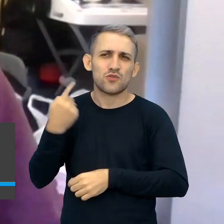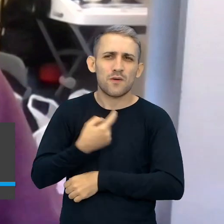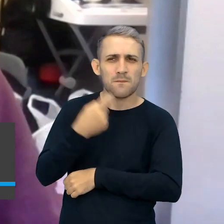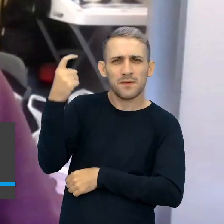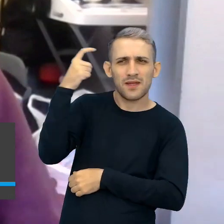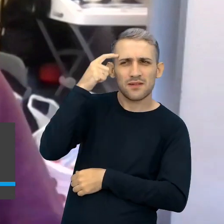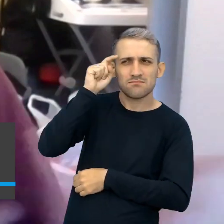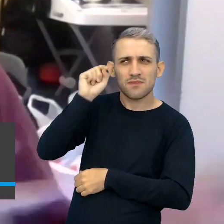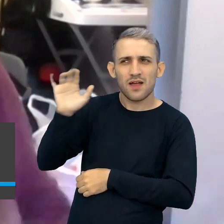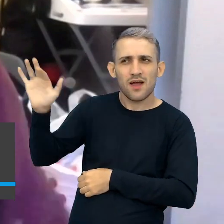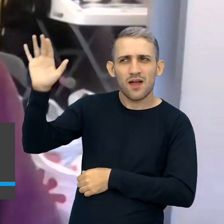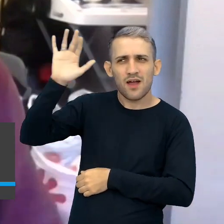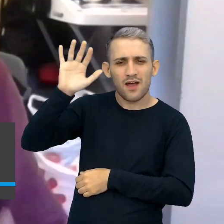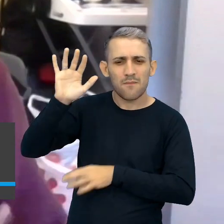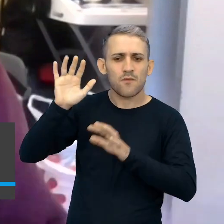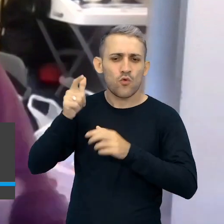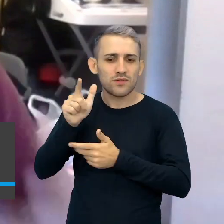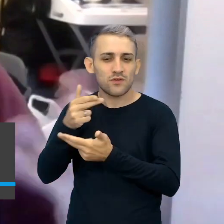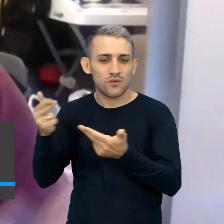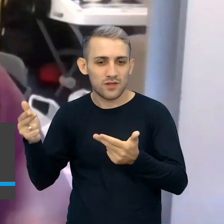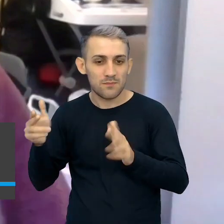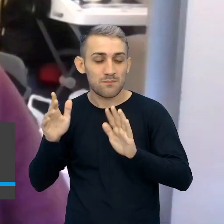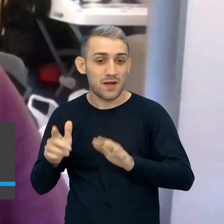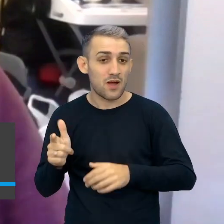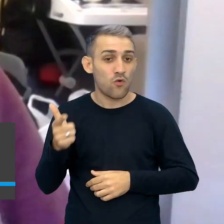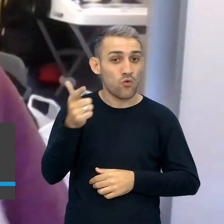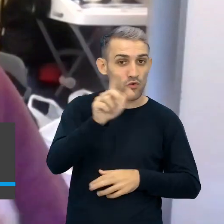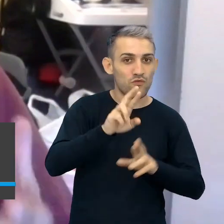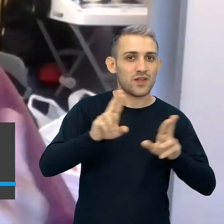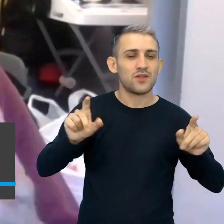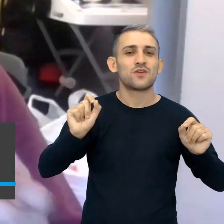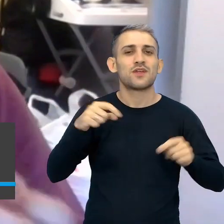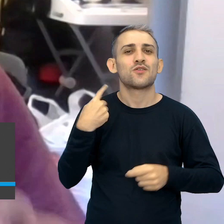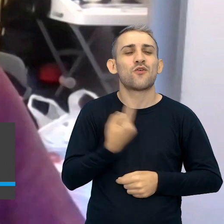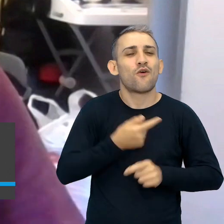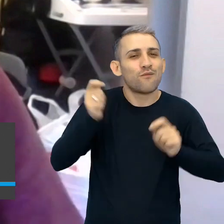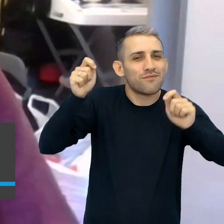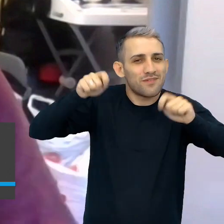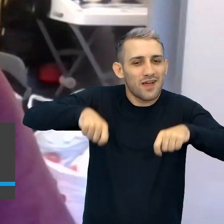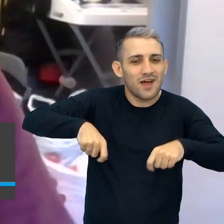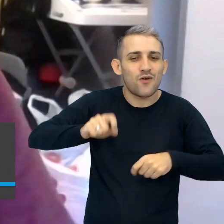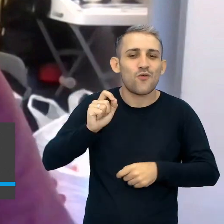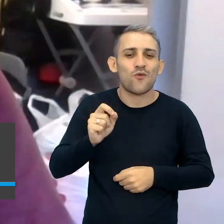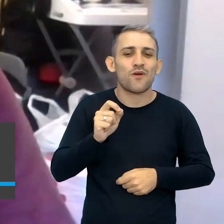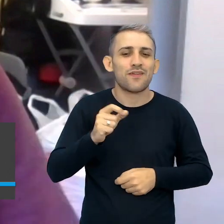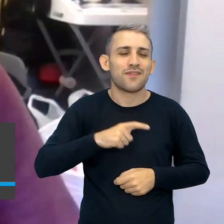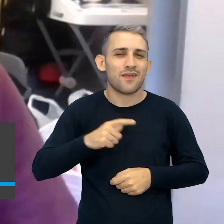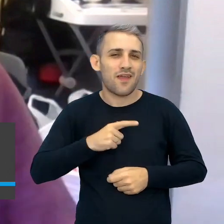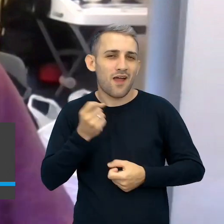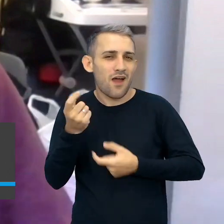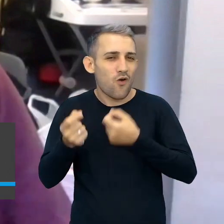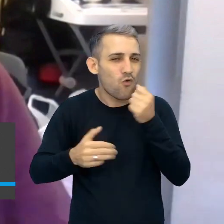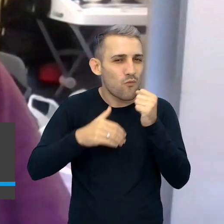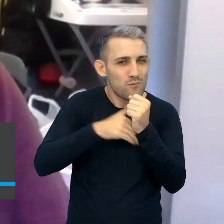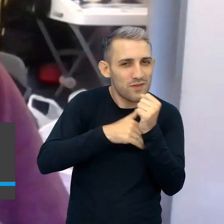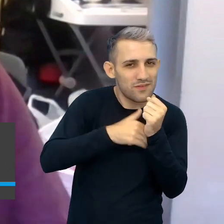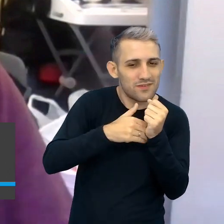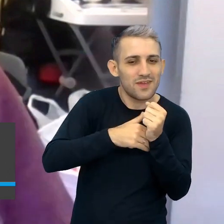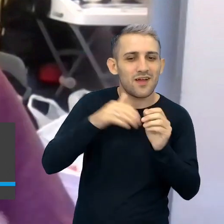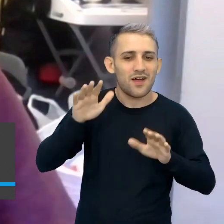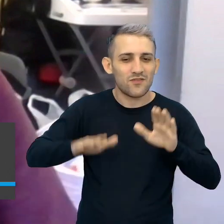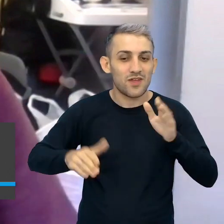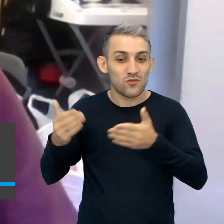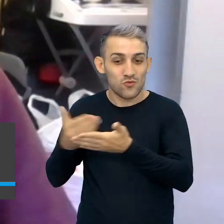não permite. Em Sim. outros casos, a gente vai ter o contrário. A gente vai conseguir na imagem gerar alguns mistérios que talvez na página do